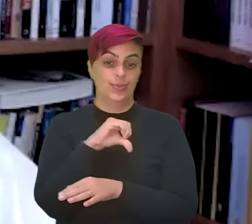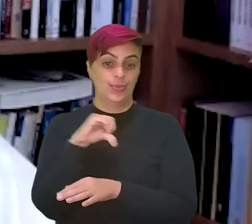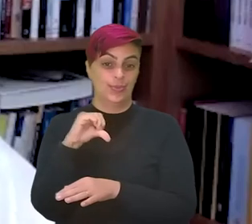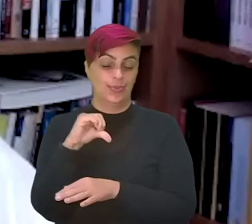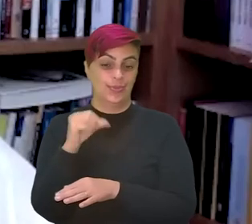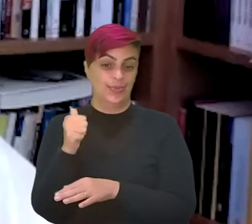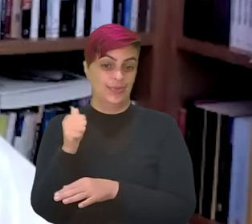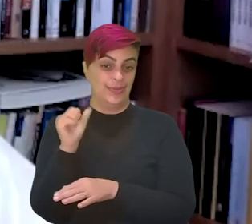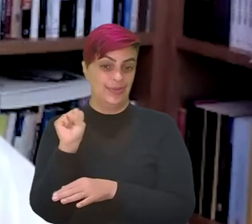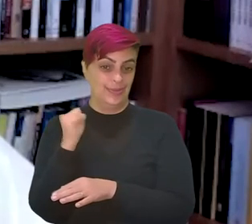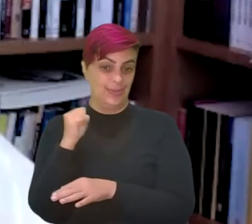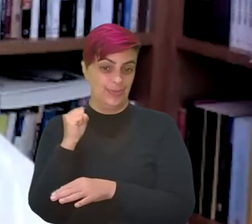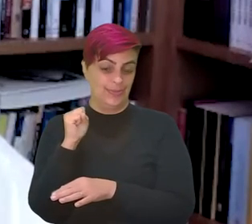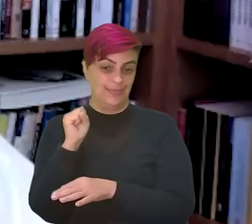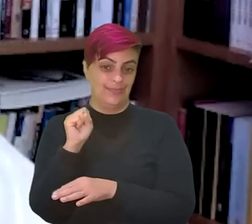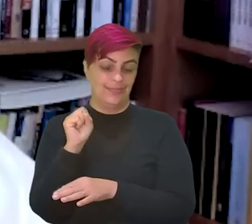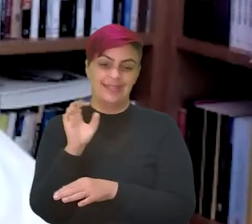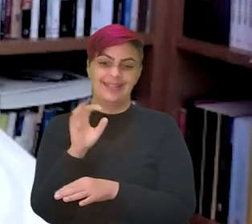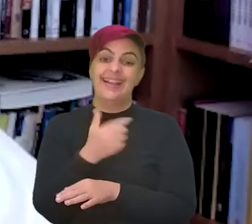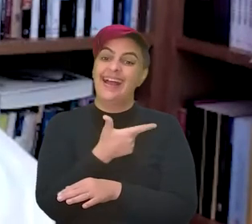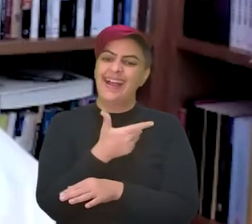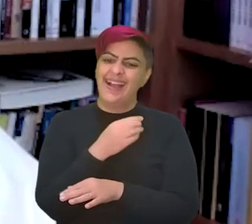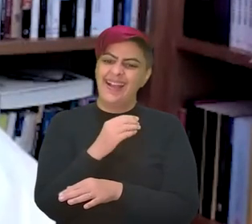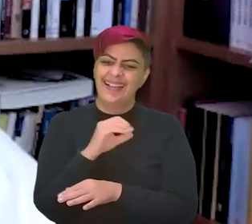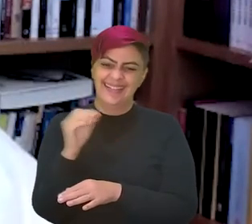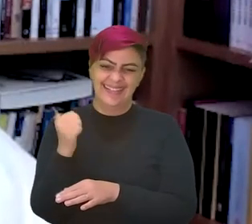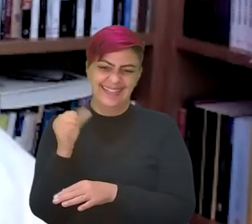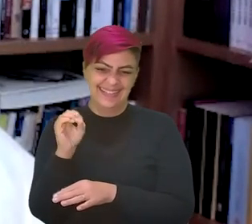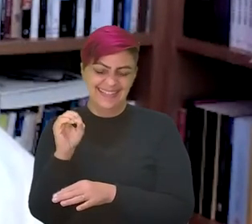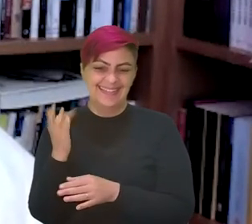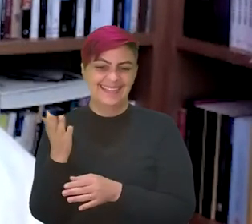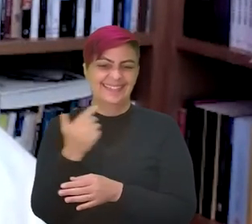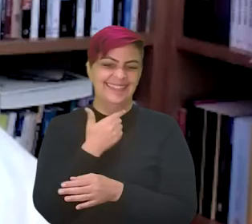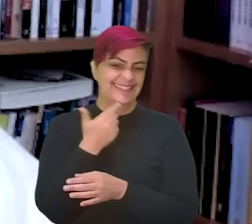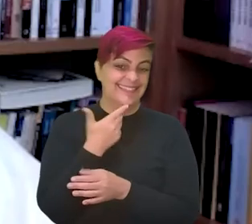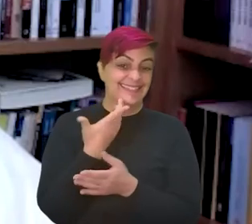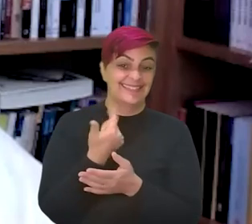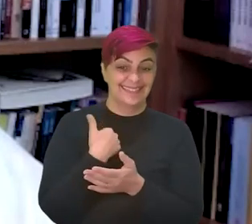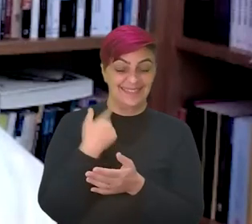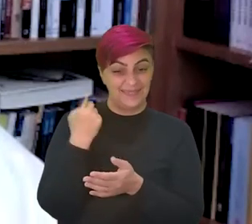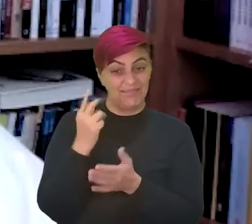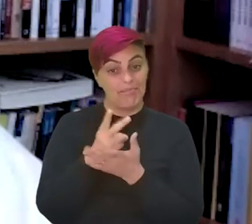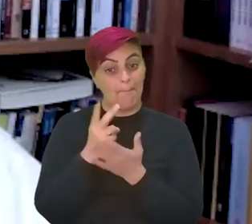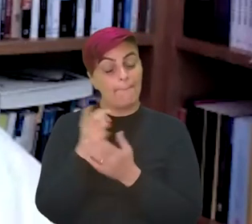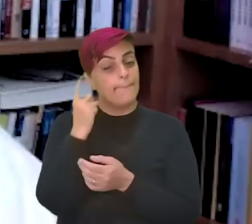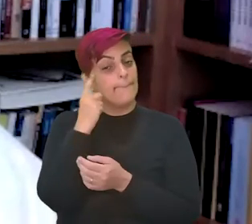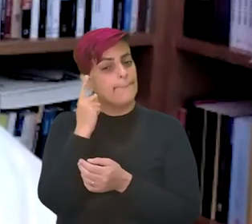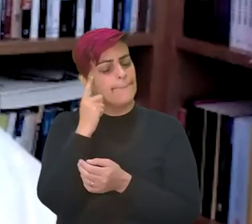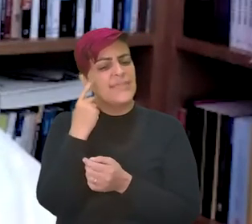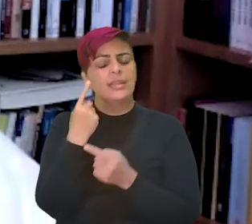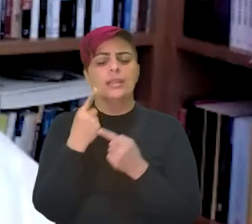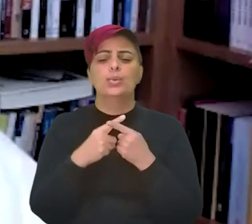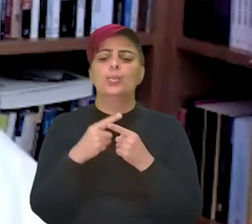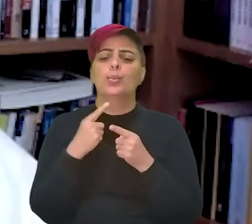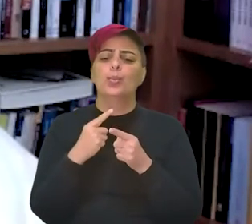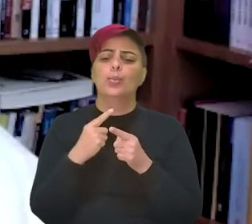de 1918 da UBO. 2018. A questão que sempre me perguntei era por